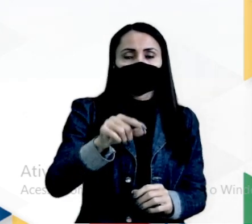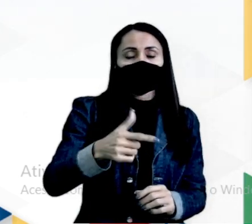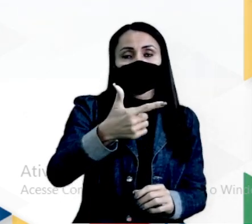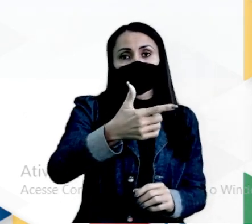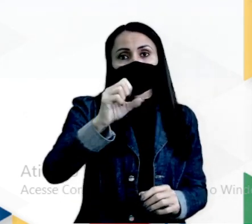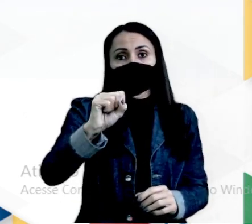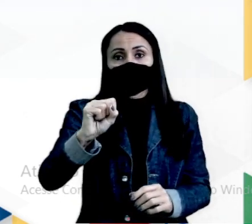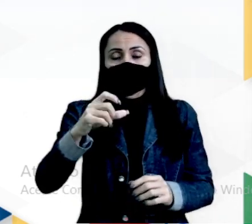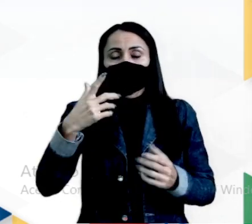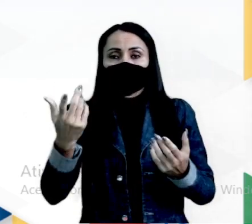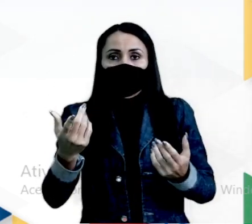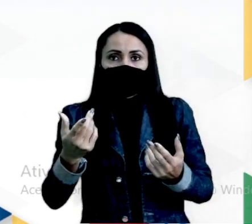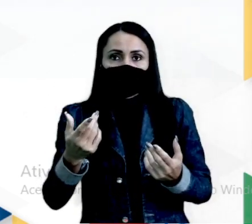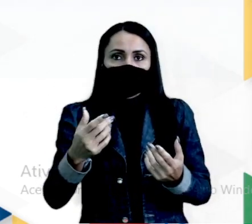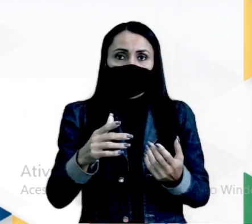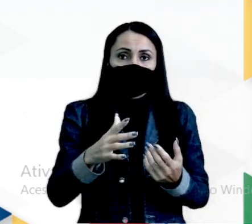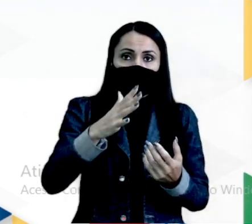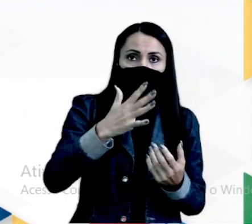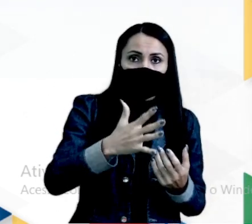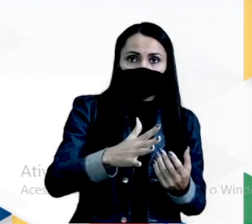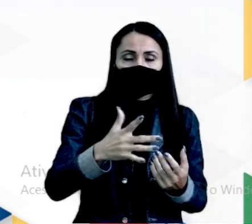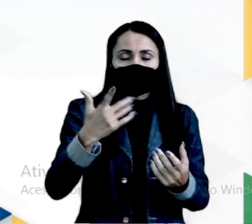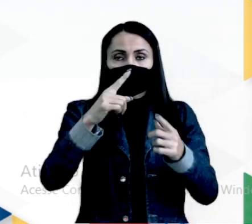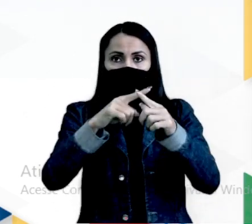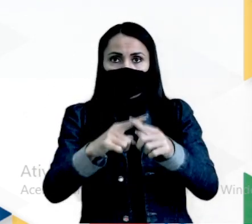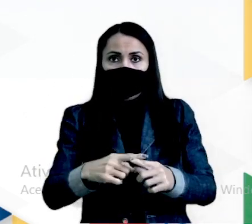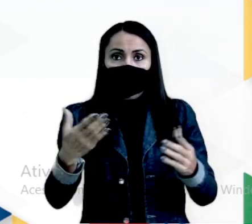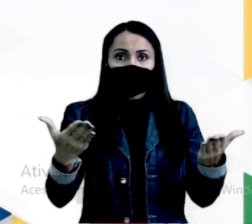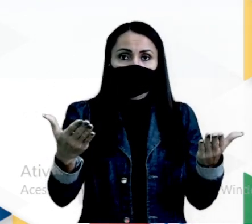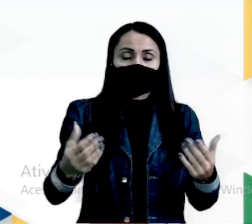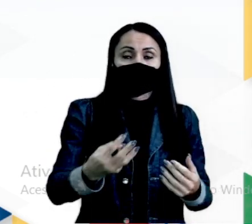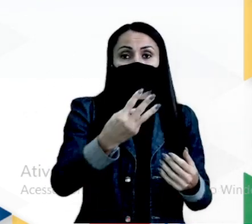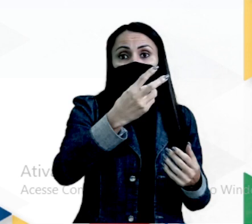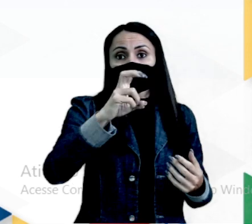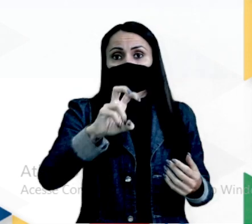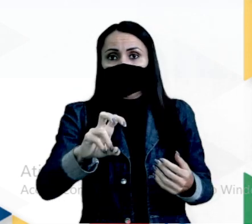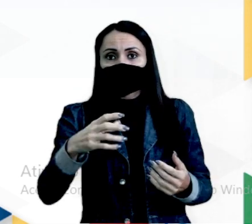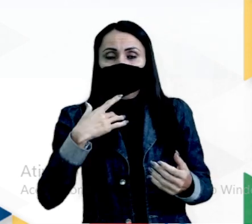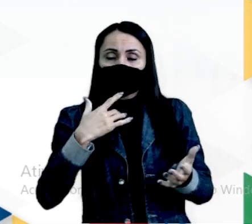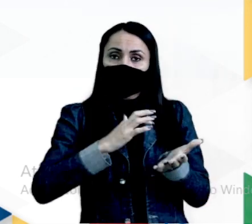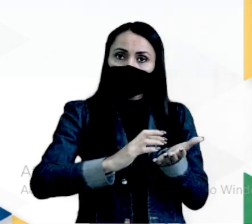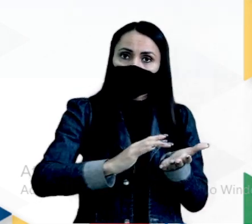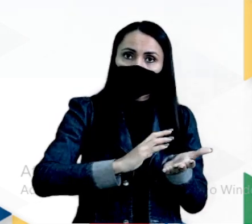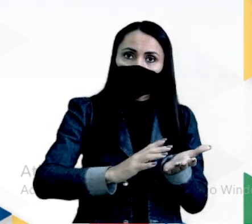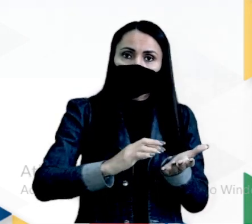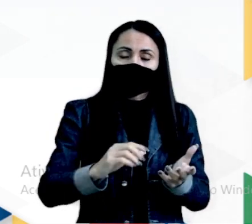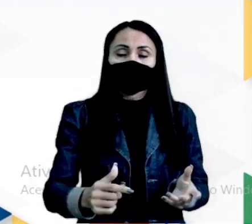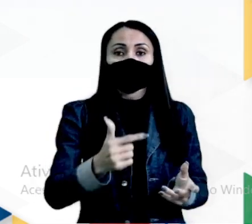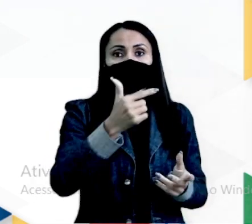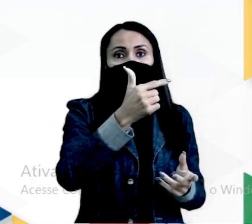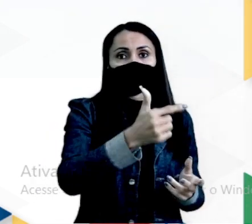por conta do 3,14, vou multiplicar por 35, na minha calculadora deu